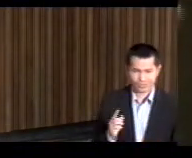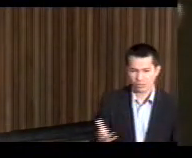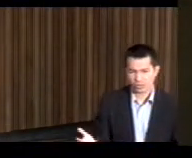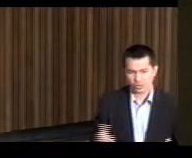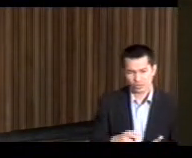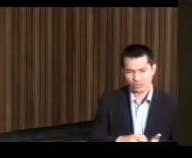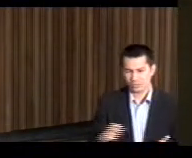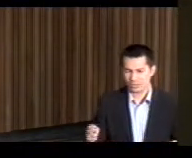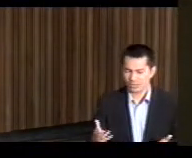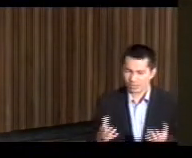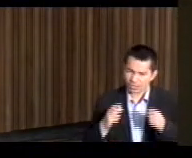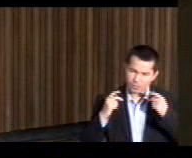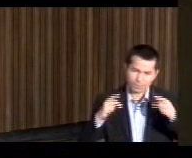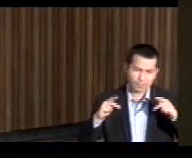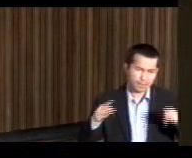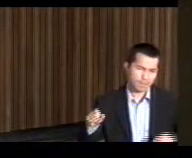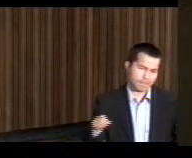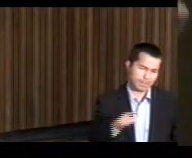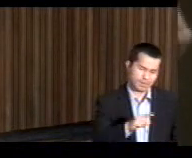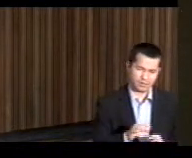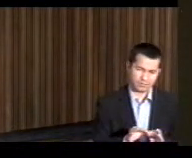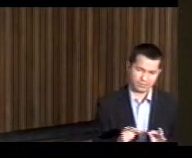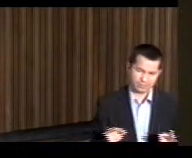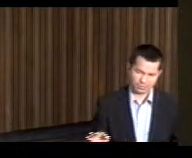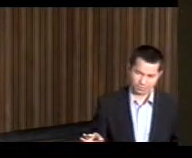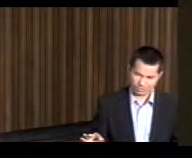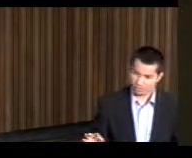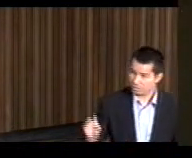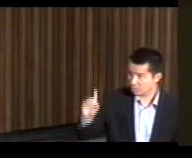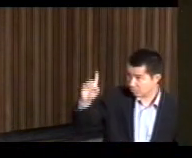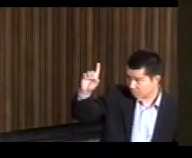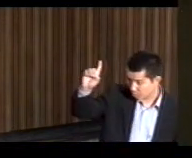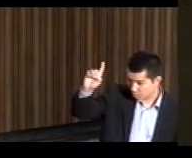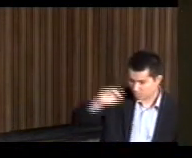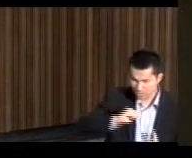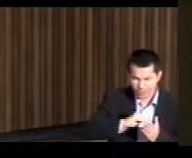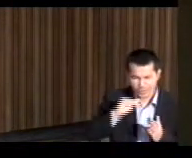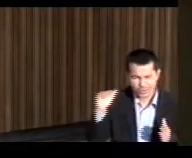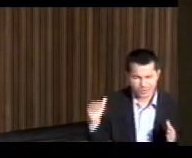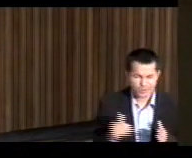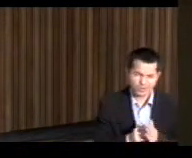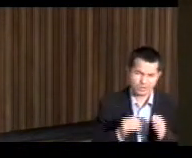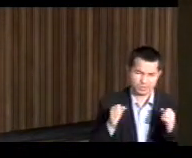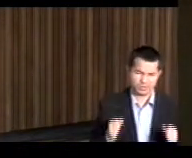O Deus Todo-Poderoso quer fazer uma aliança com você.